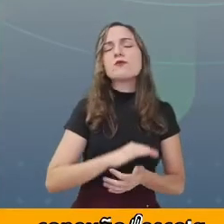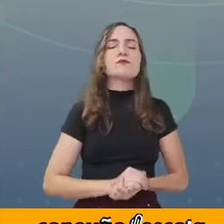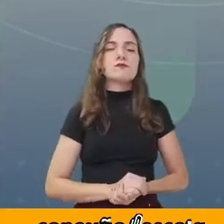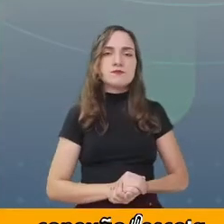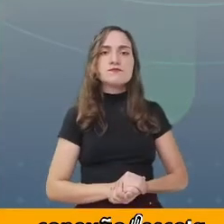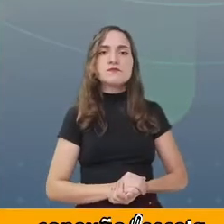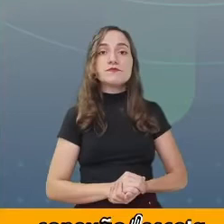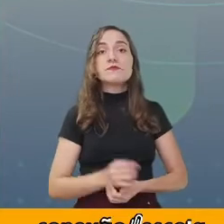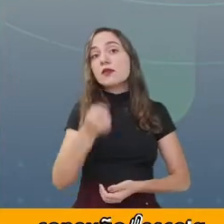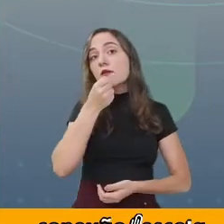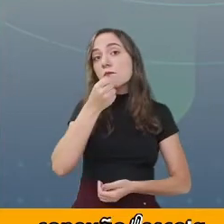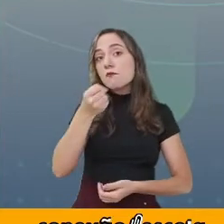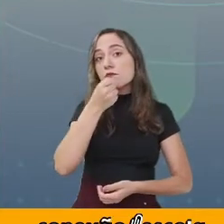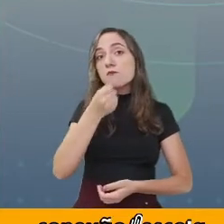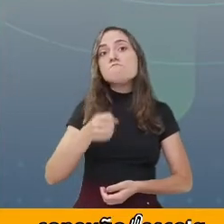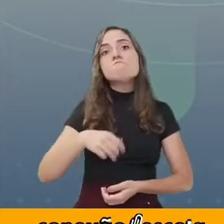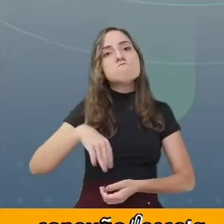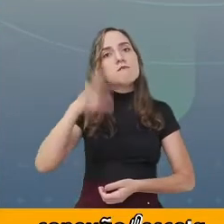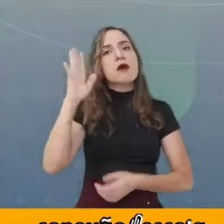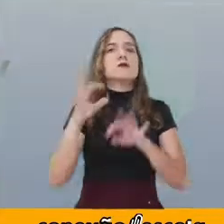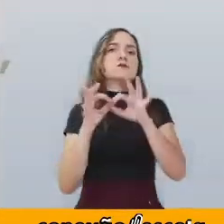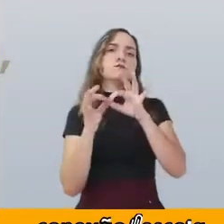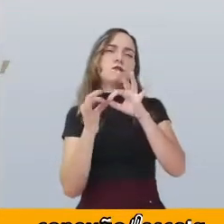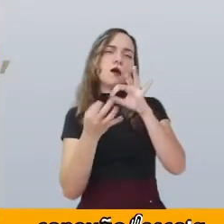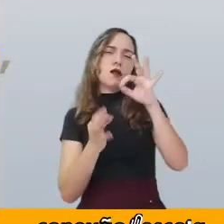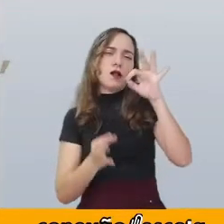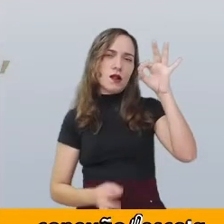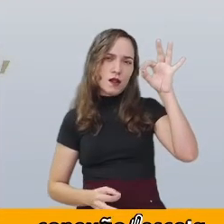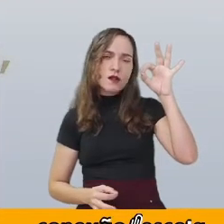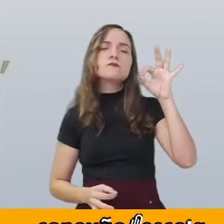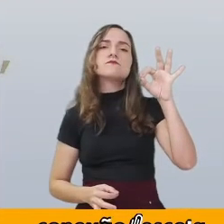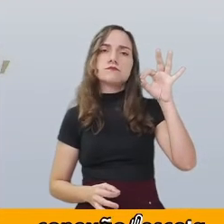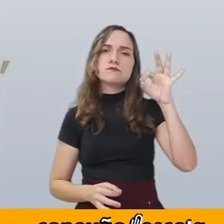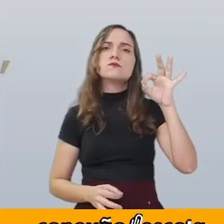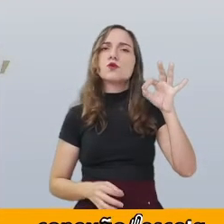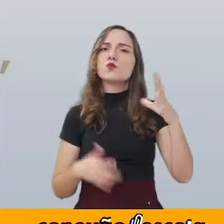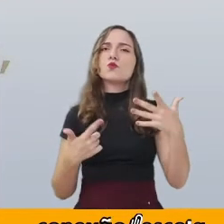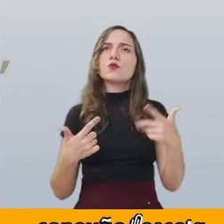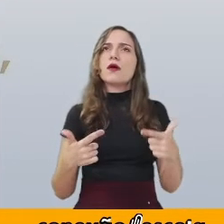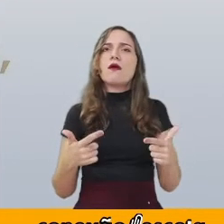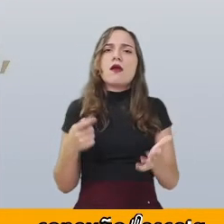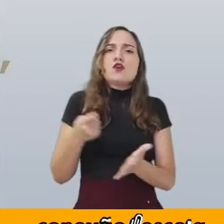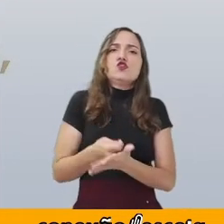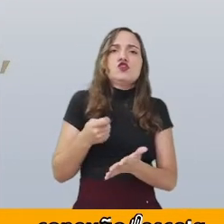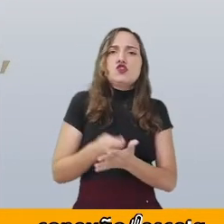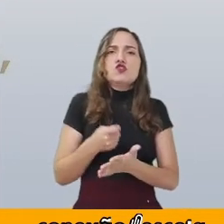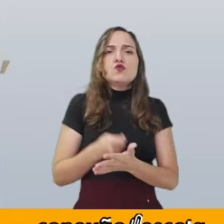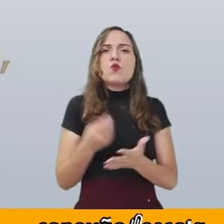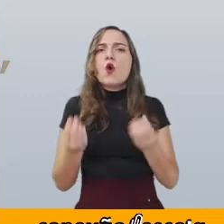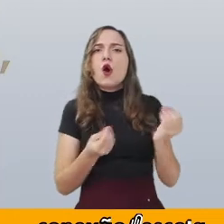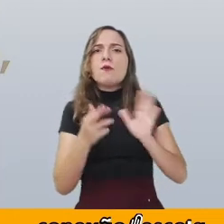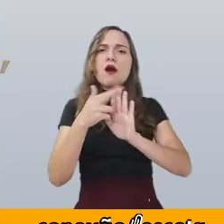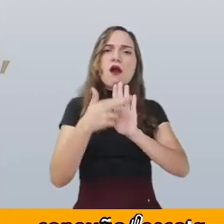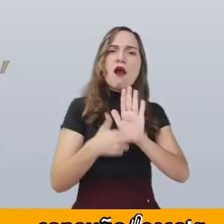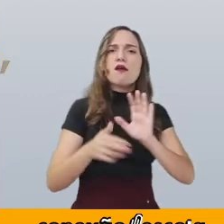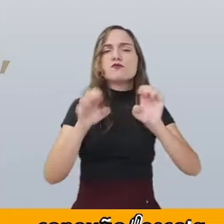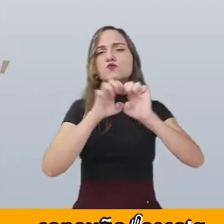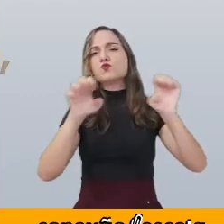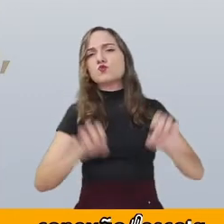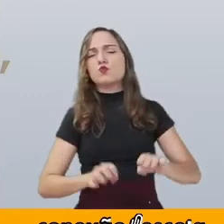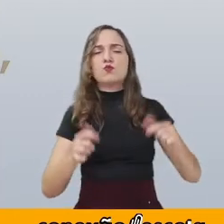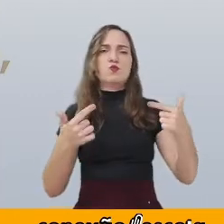A reportagem é mais extensa e menos rígida em relação à